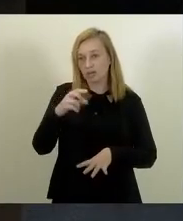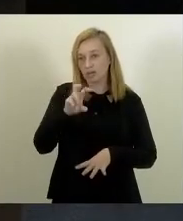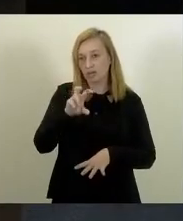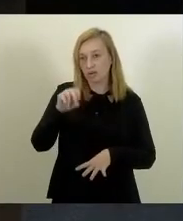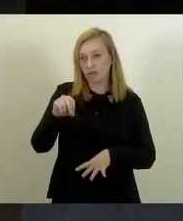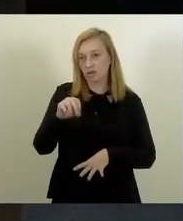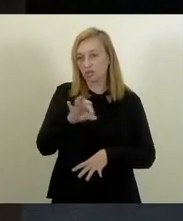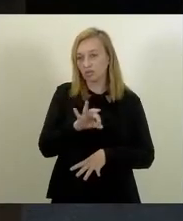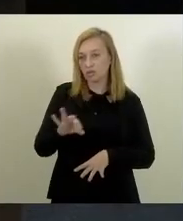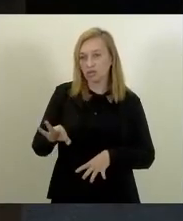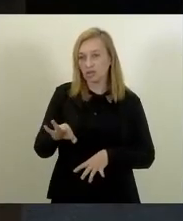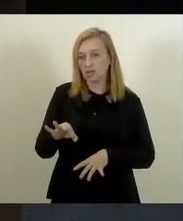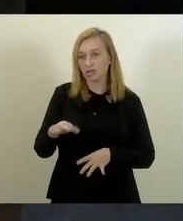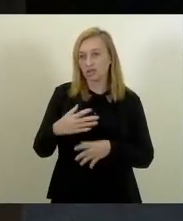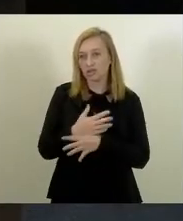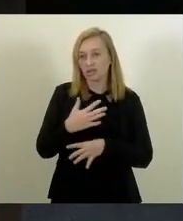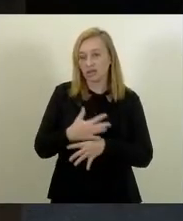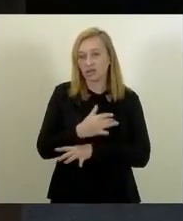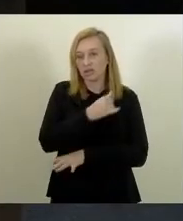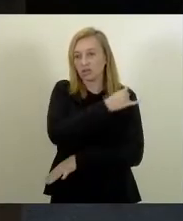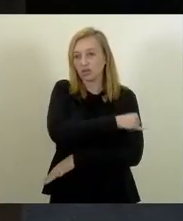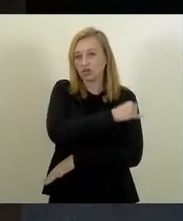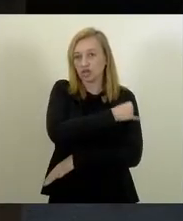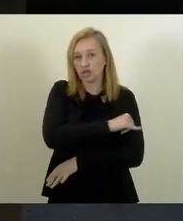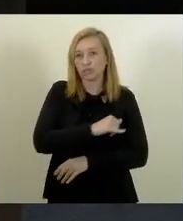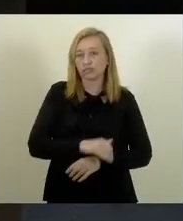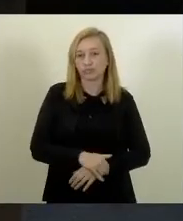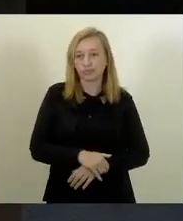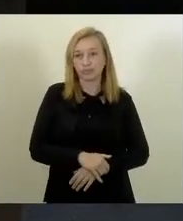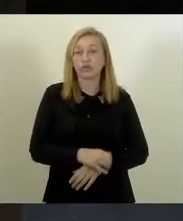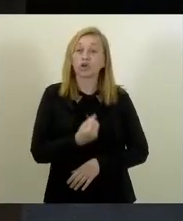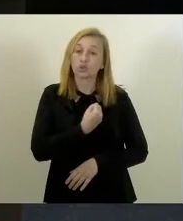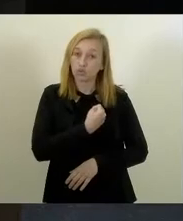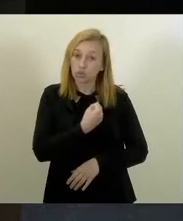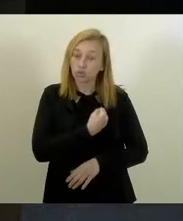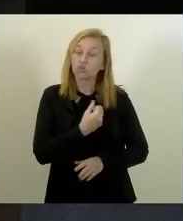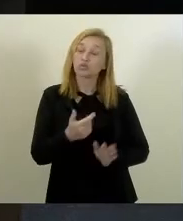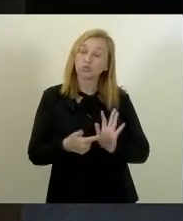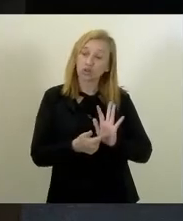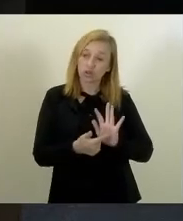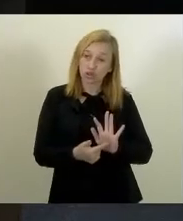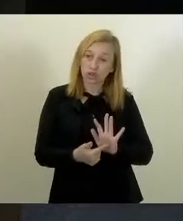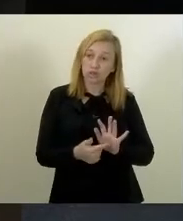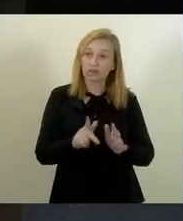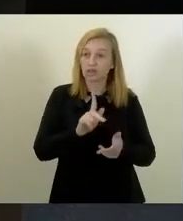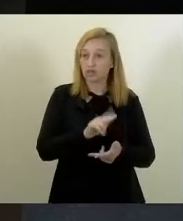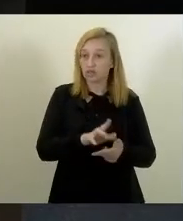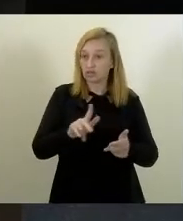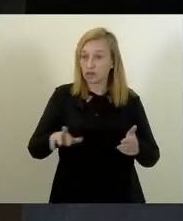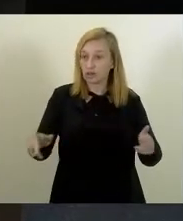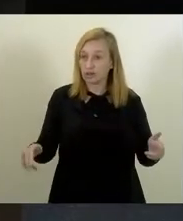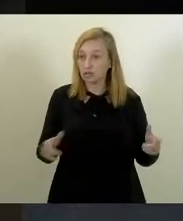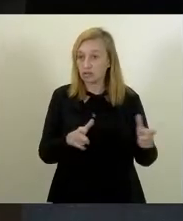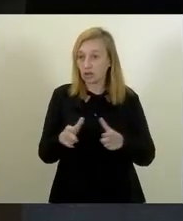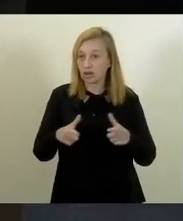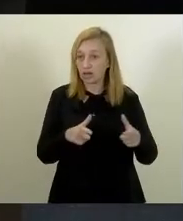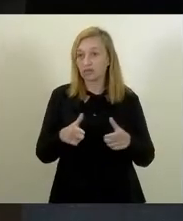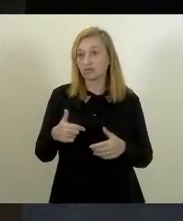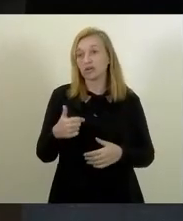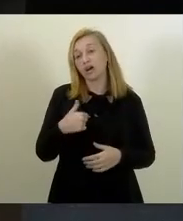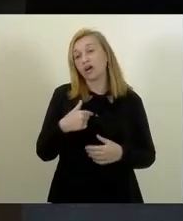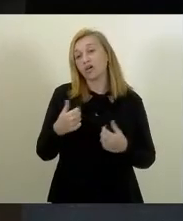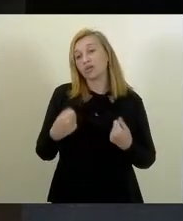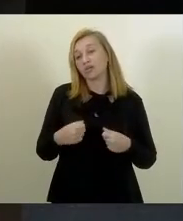50% da cidade do Rio de Janeiro, conforme dados revelados por diversas fontes, eu tenho que